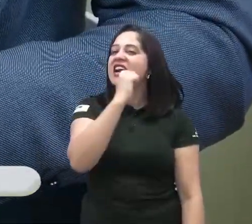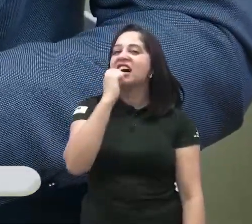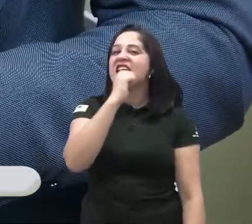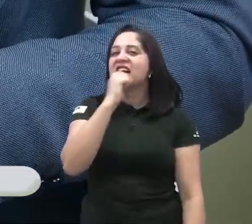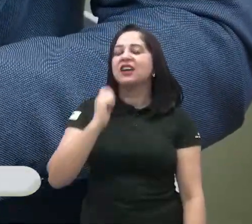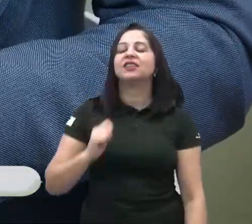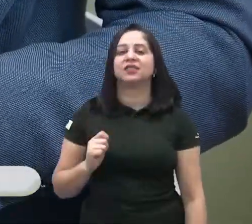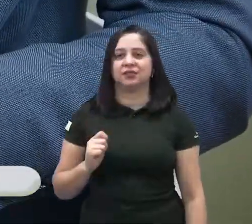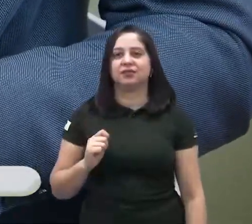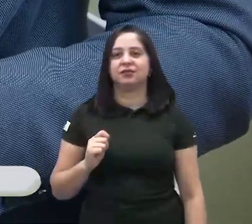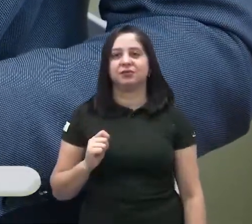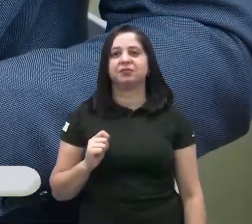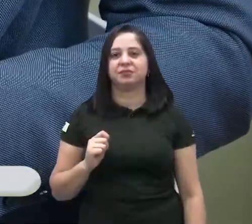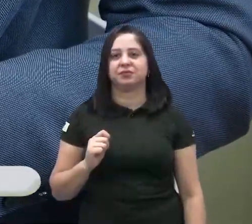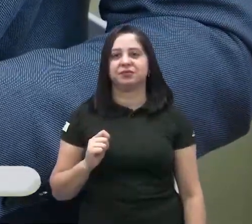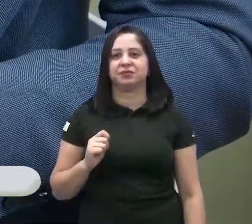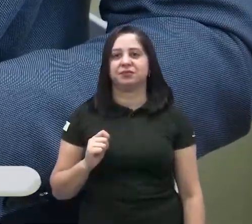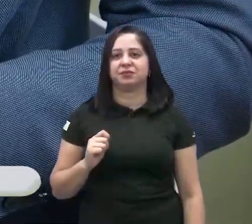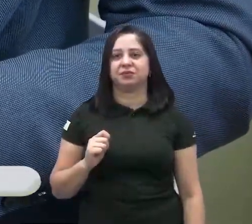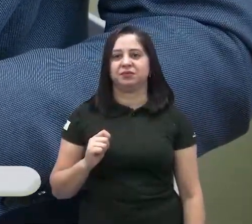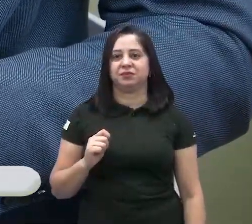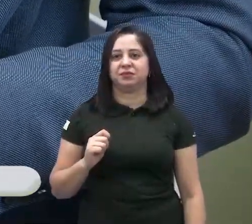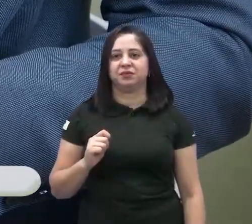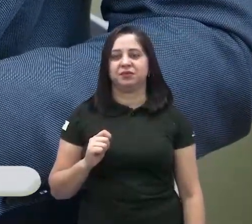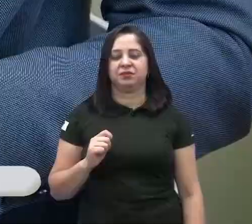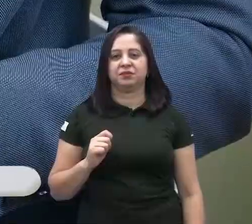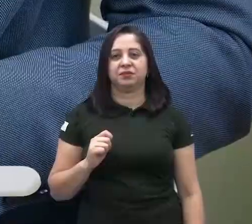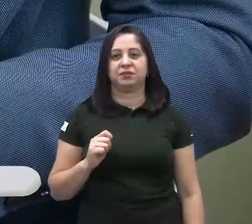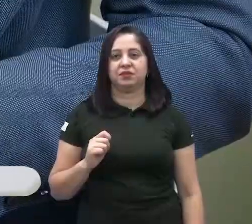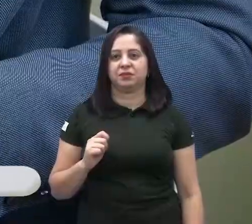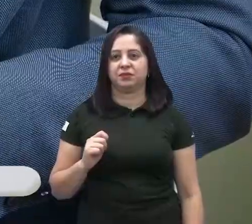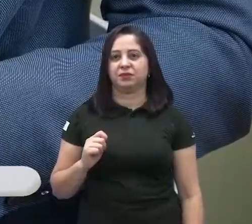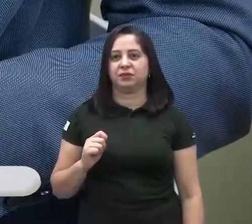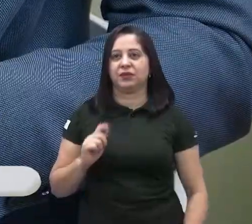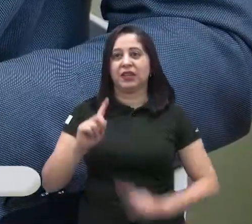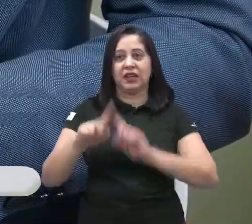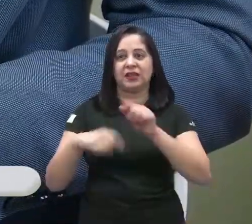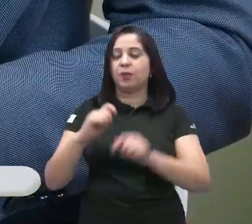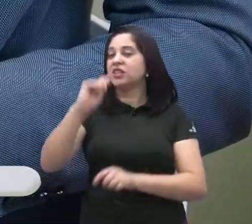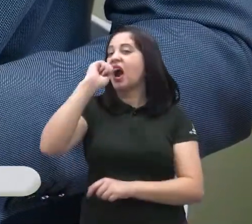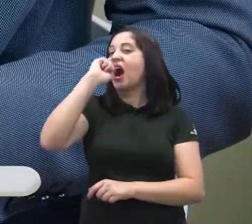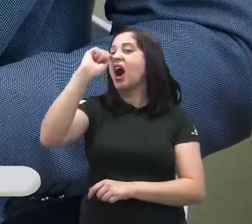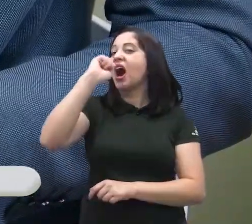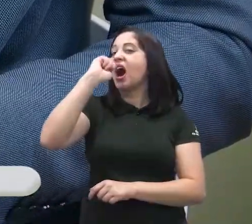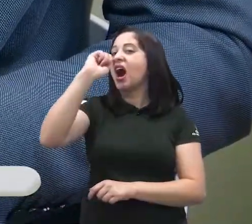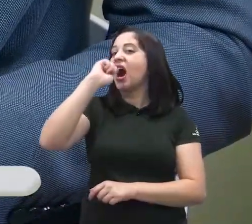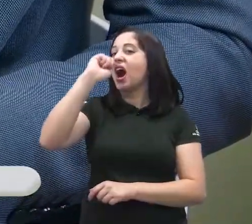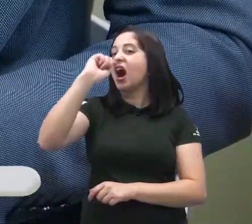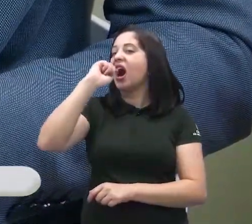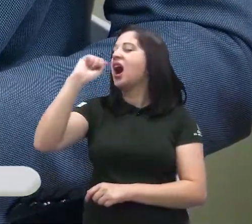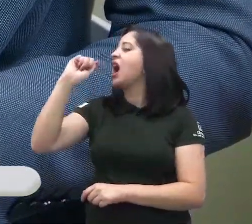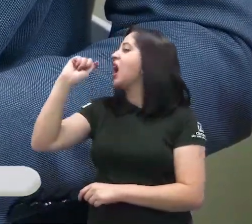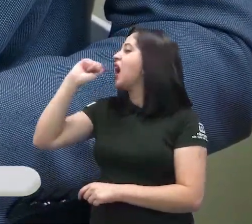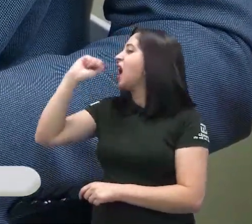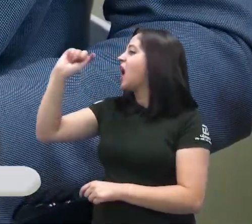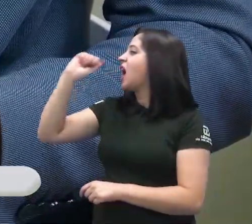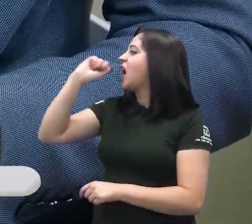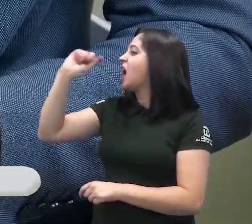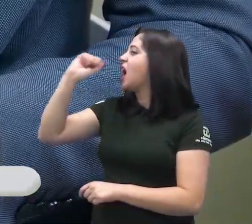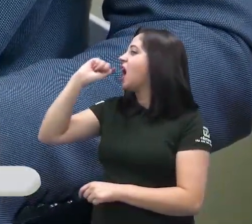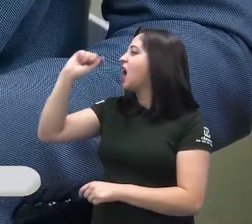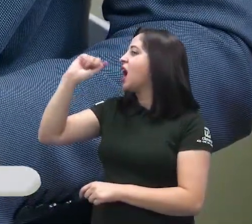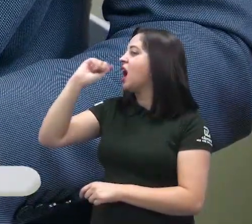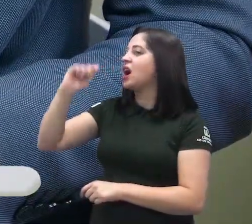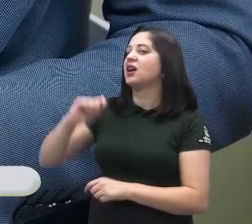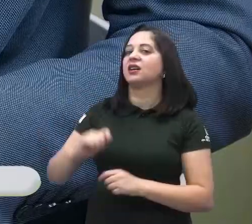se alimenta, que a gente tritura os alimentos. E na parte interna, atrás, se for na parte inferior, a parte onde tem a língua, a gente vai